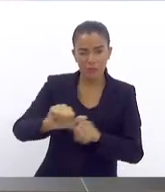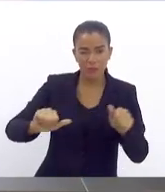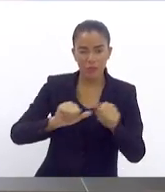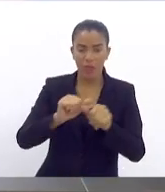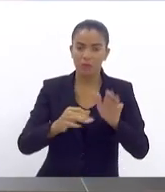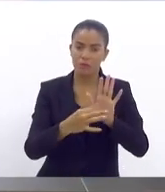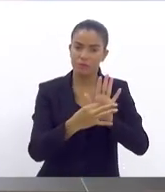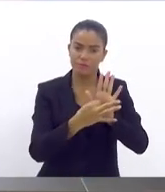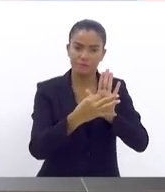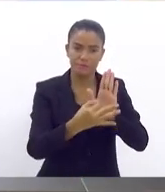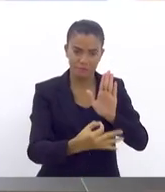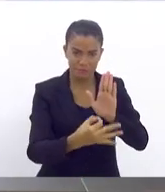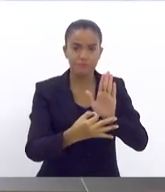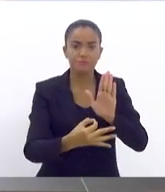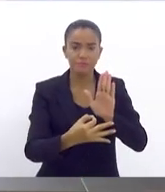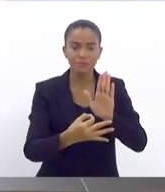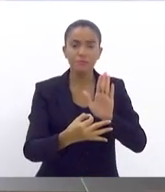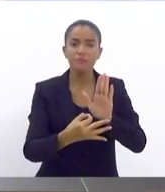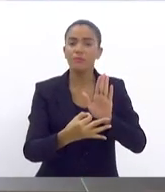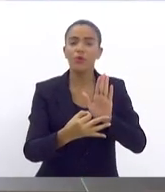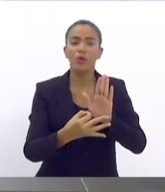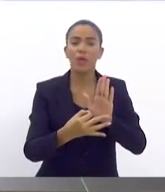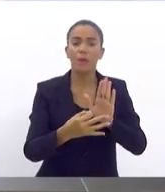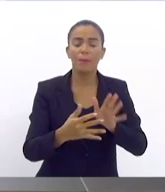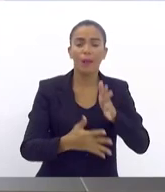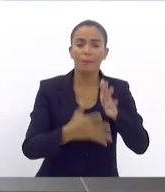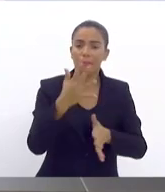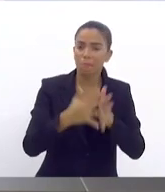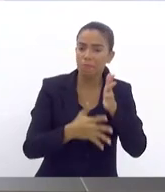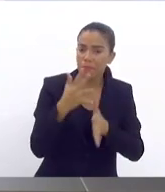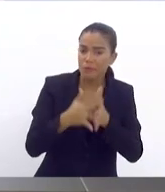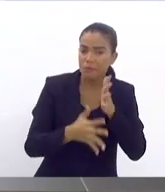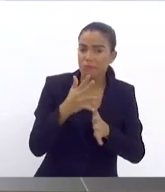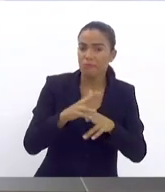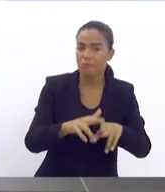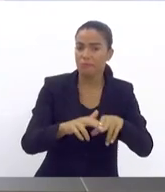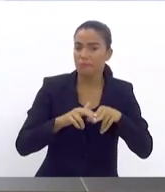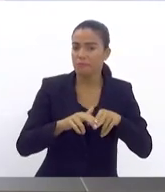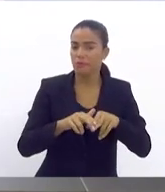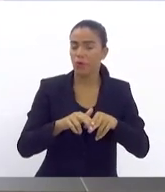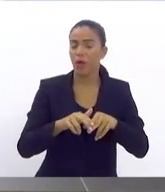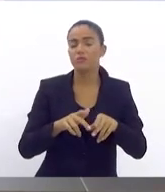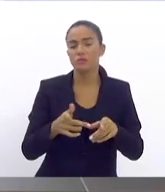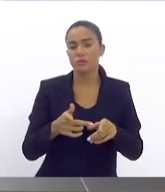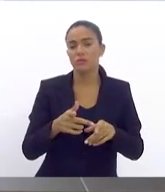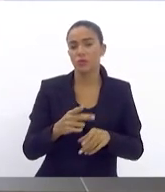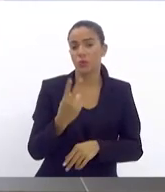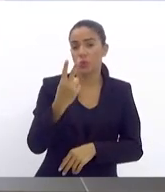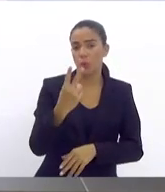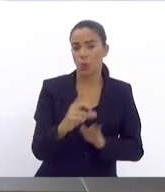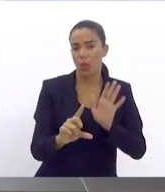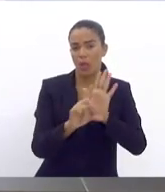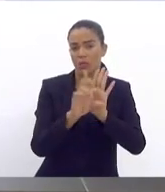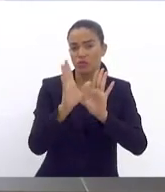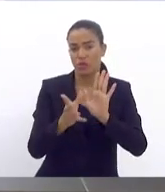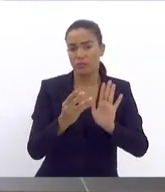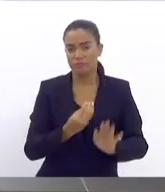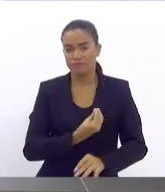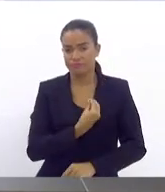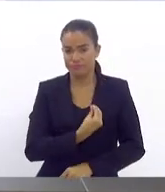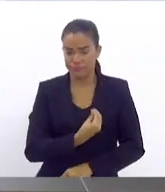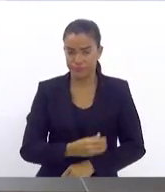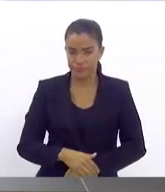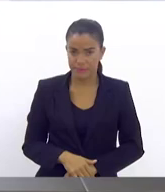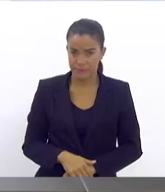parecer para o parecer pela prejudicabilidade em razão das duas leis citadas. Em discussão.